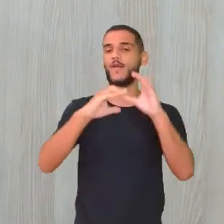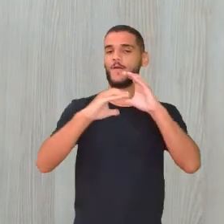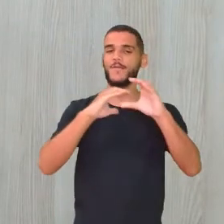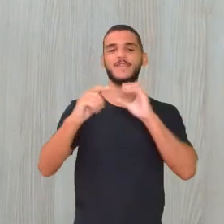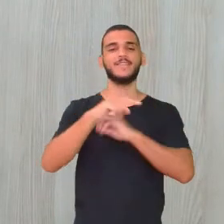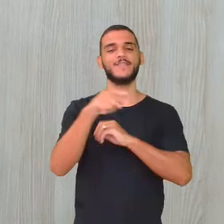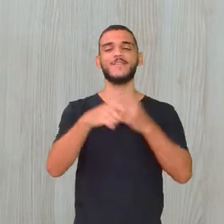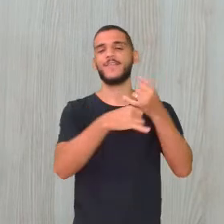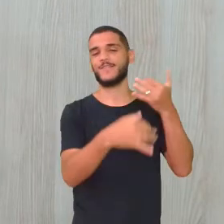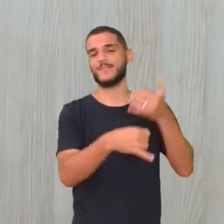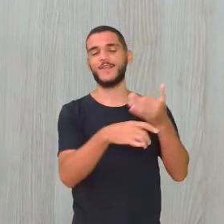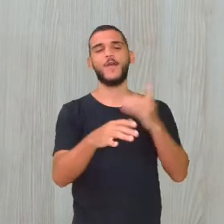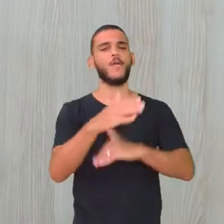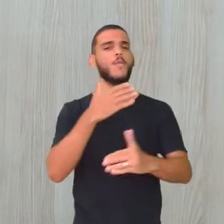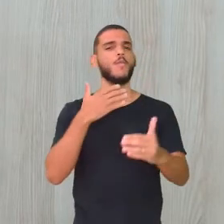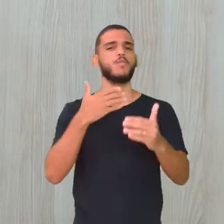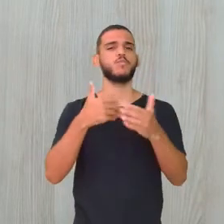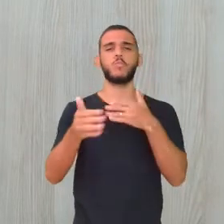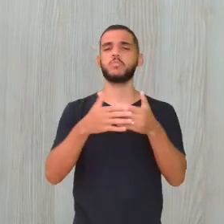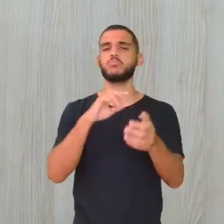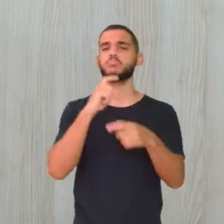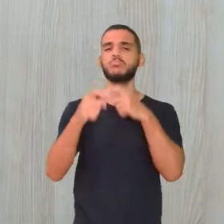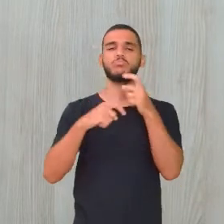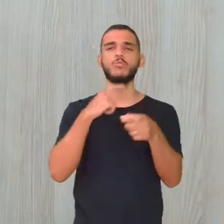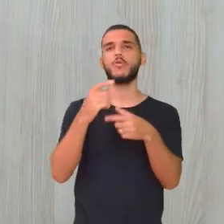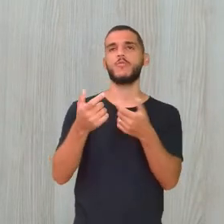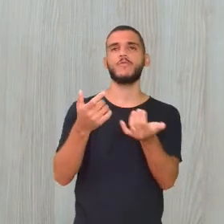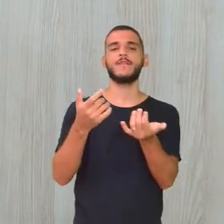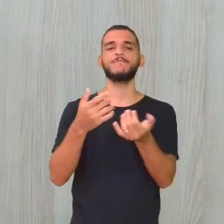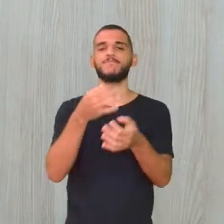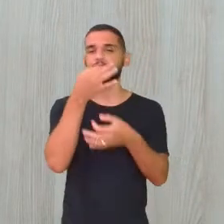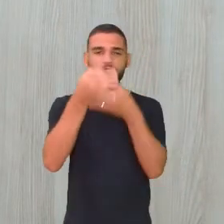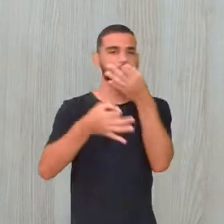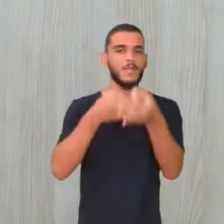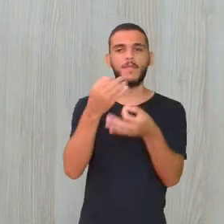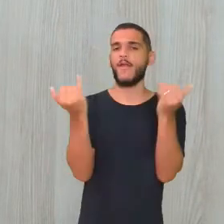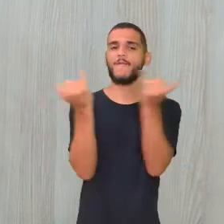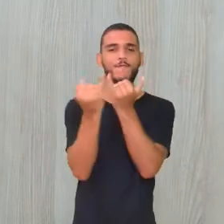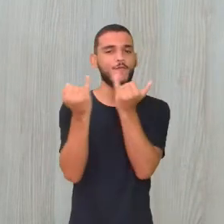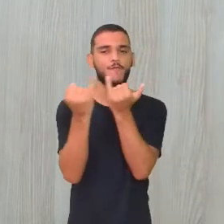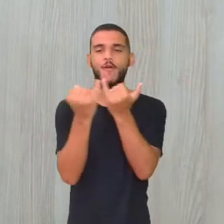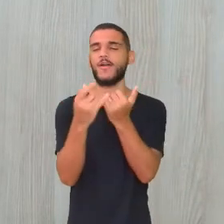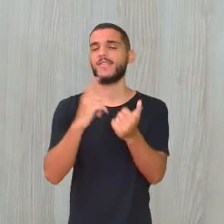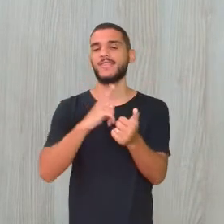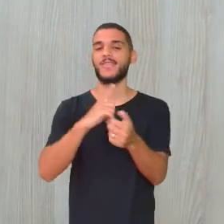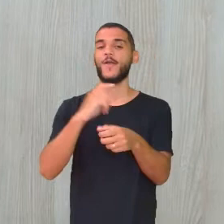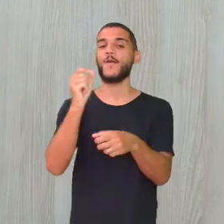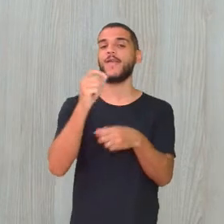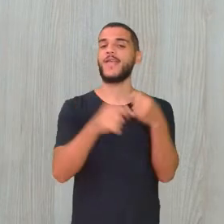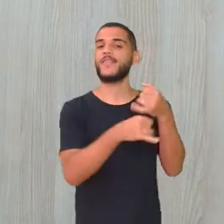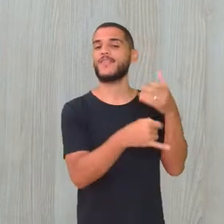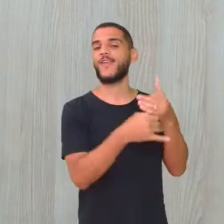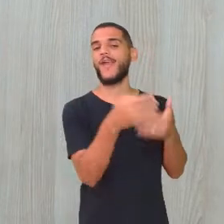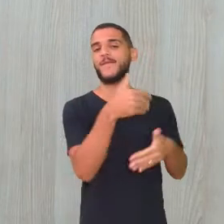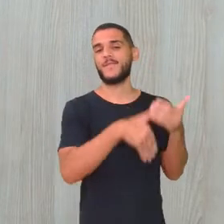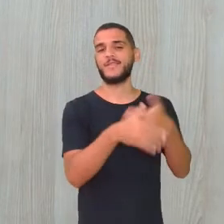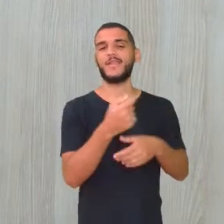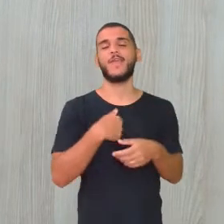com vocês. Então, qualquer dúvida, comentário, fofoquinha, joga aqui no chat, certo? Eu também vou